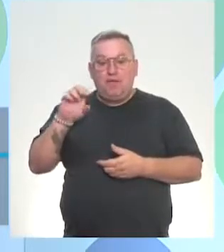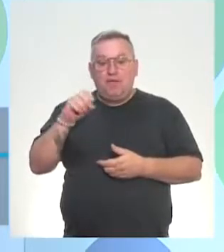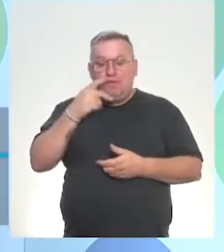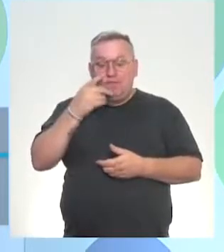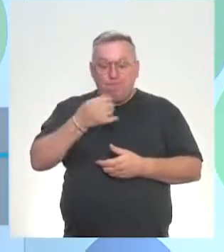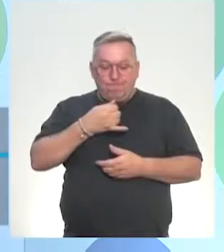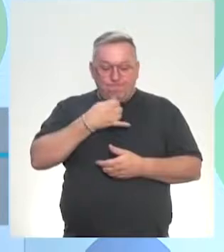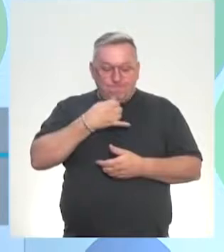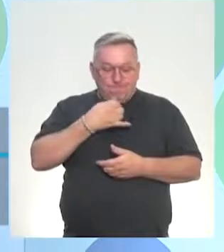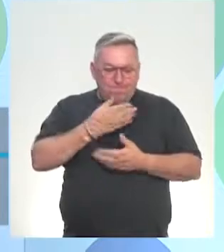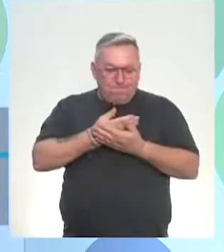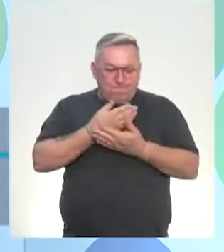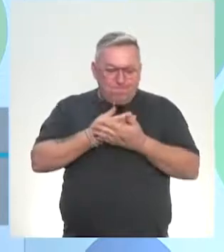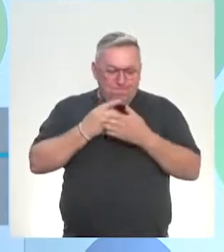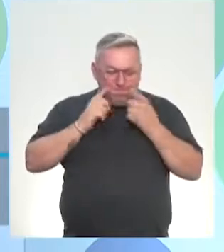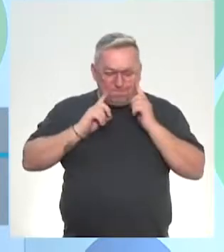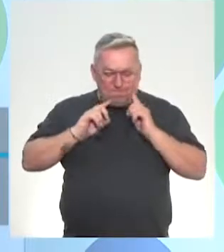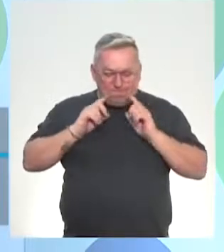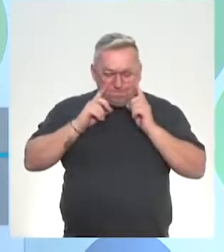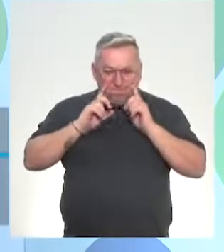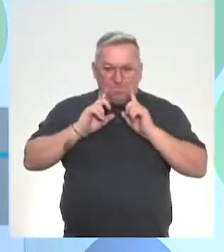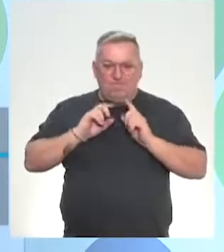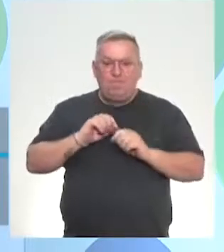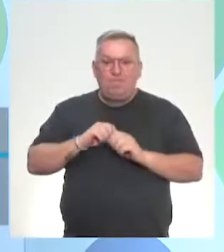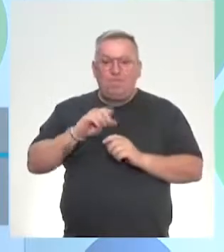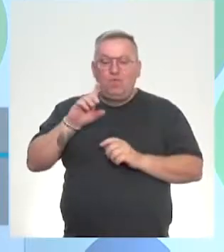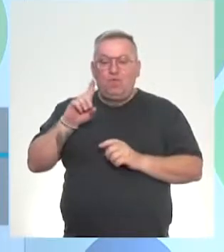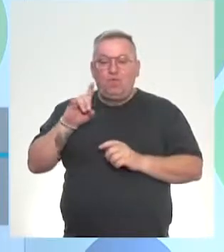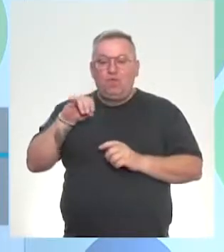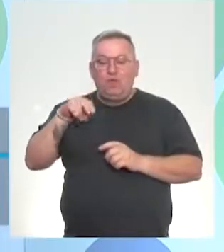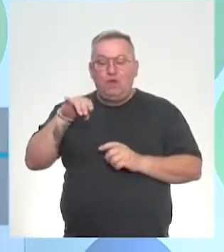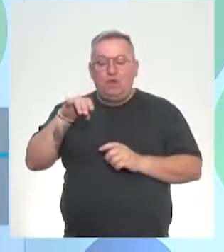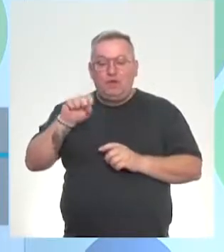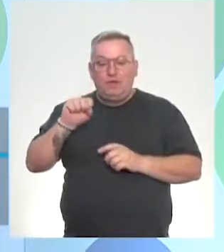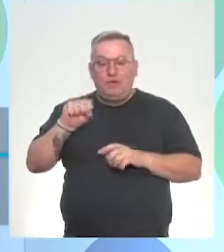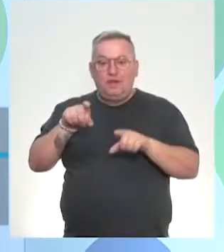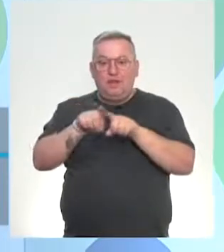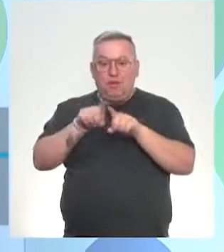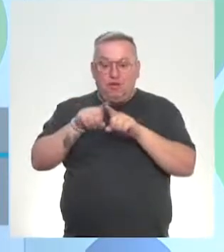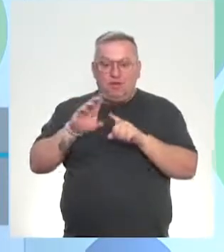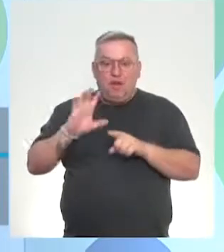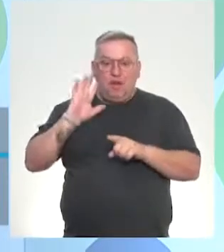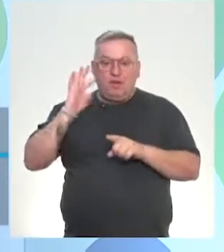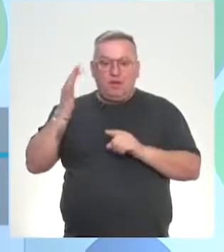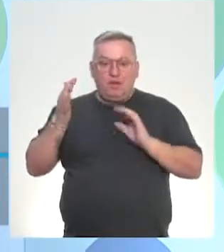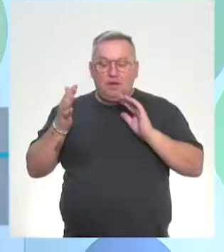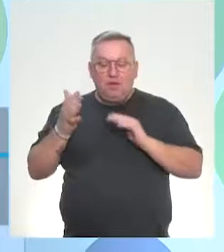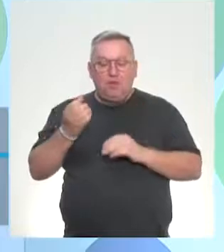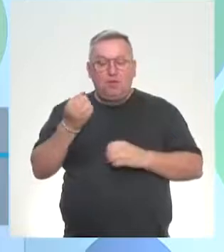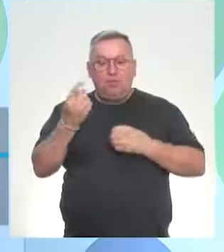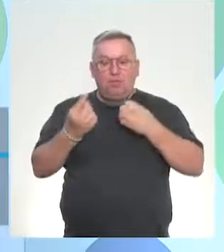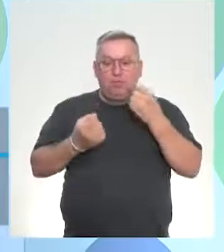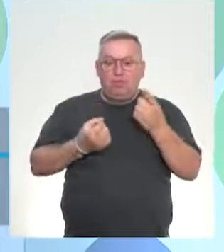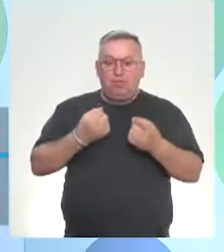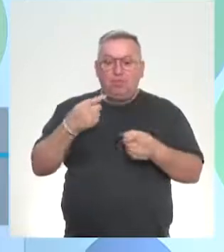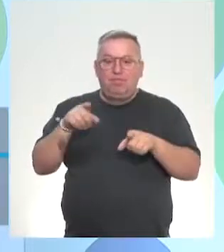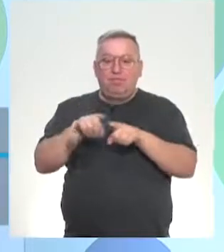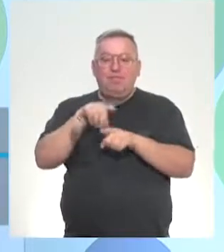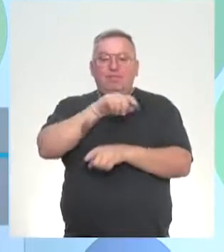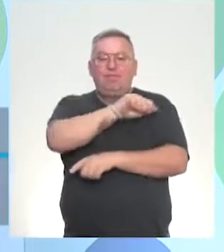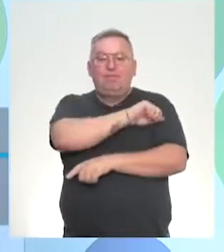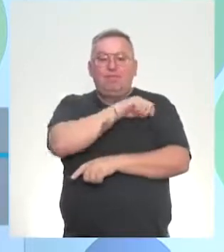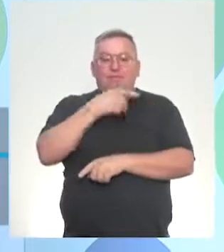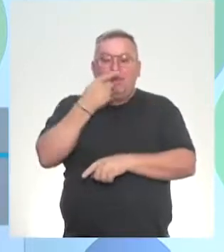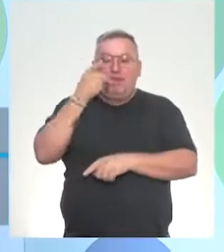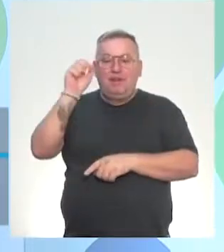estudar chorando. Muito bem. O aluno Johnny dizendo, algumas vezes já aconteceu comigo. E aí outros alunos começaram a falar